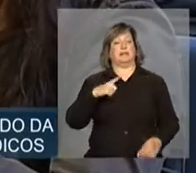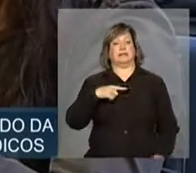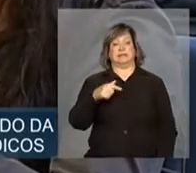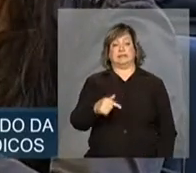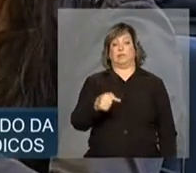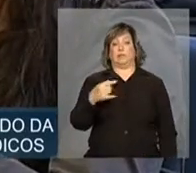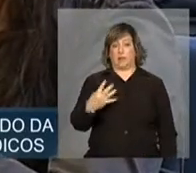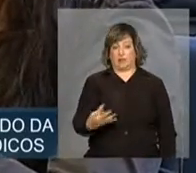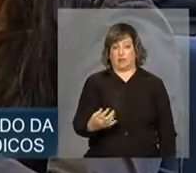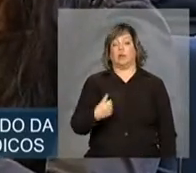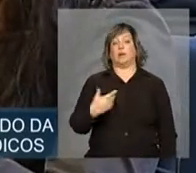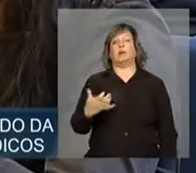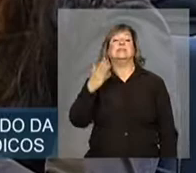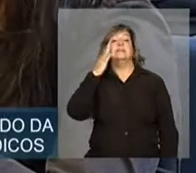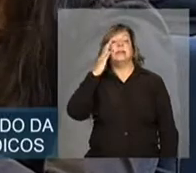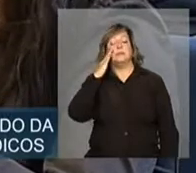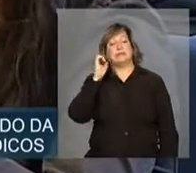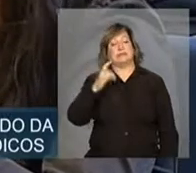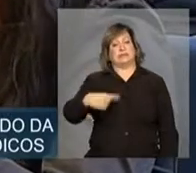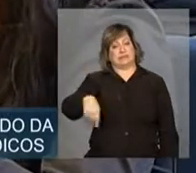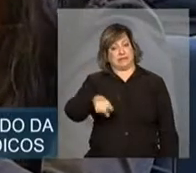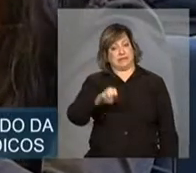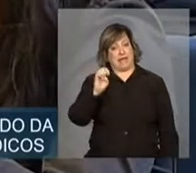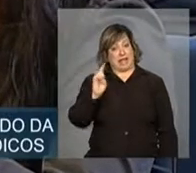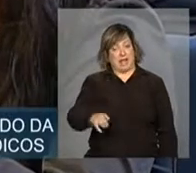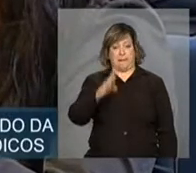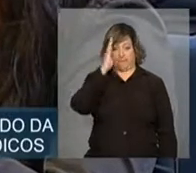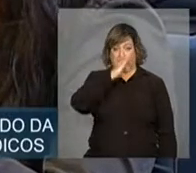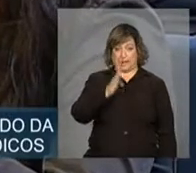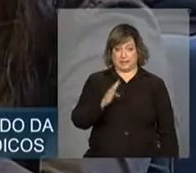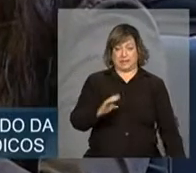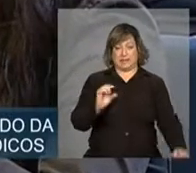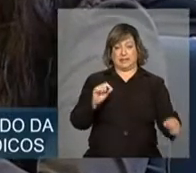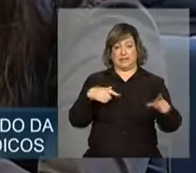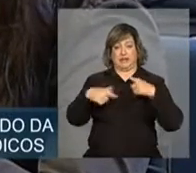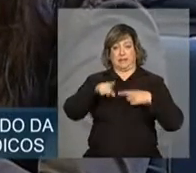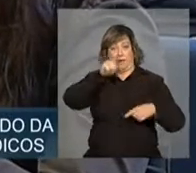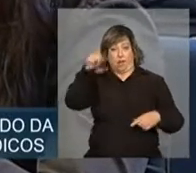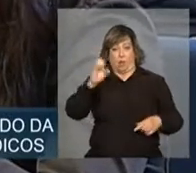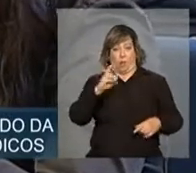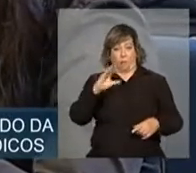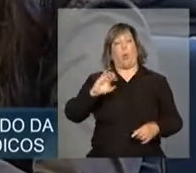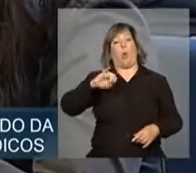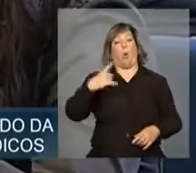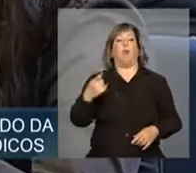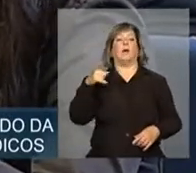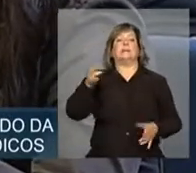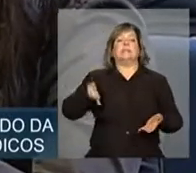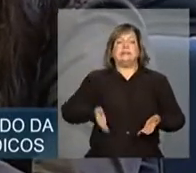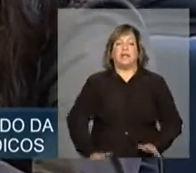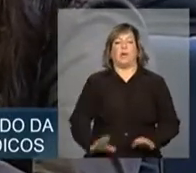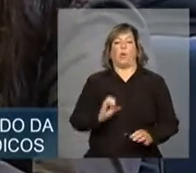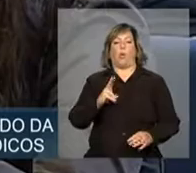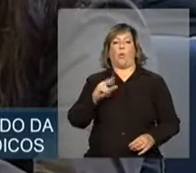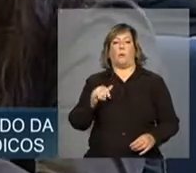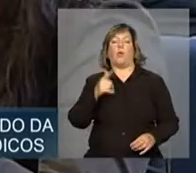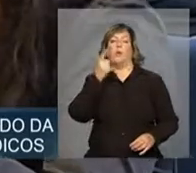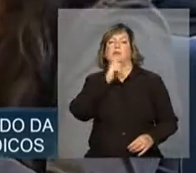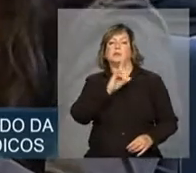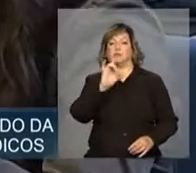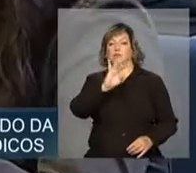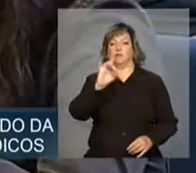eu queria saber se Esses são brasileiros que atuam em Cuba ou se de fato são cubanos que conseguiram individualmente se inscrever no programa